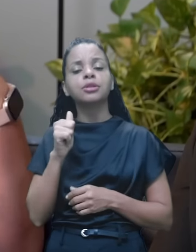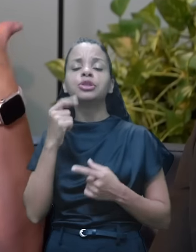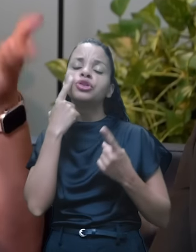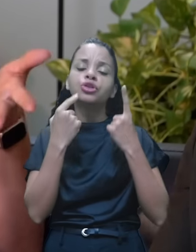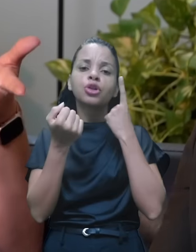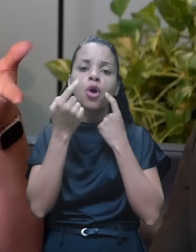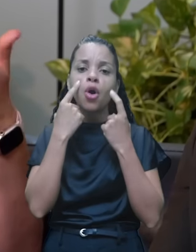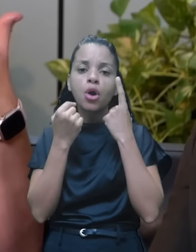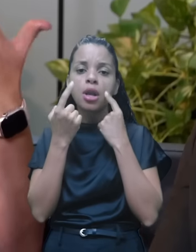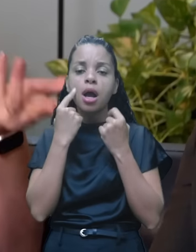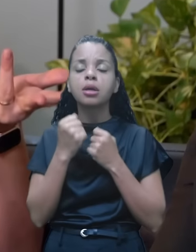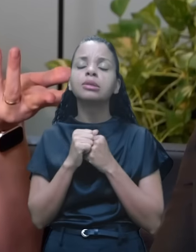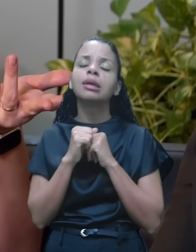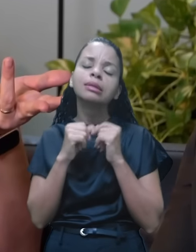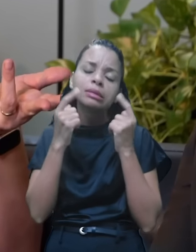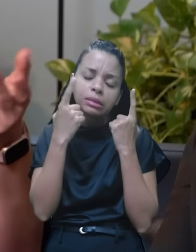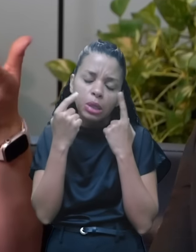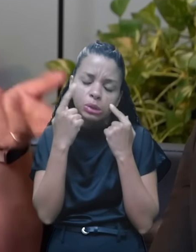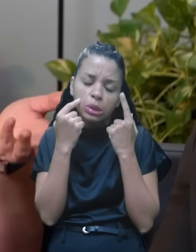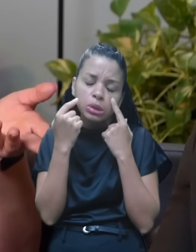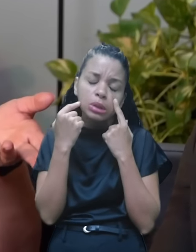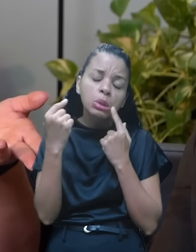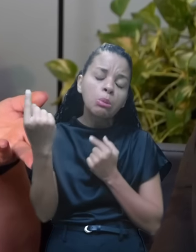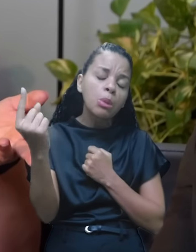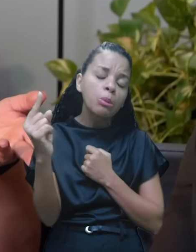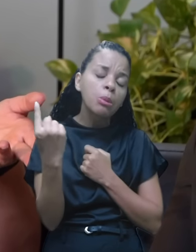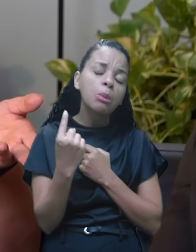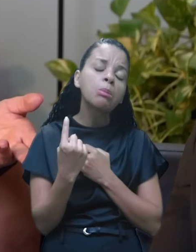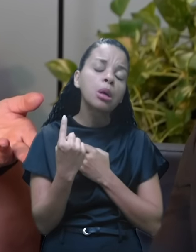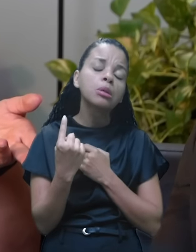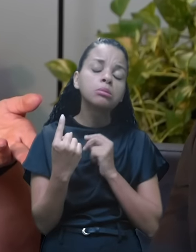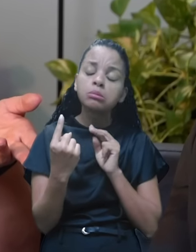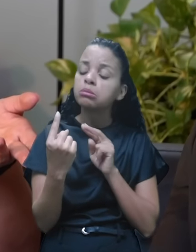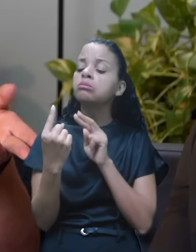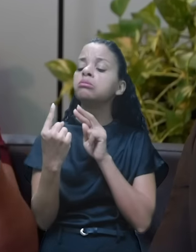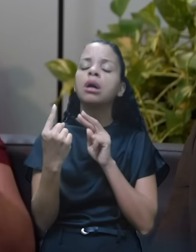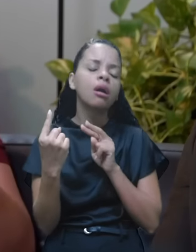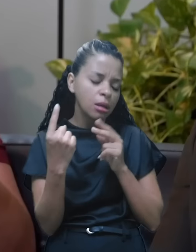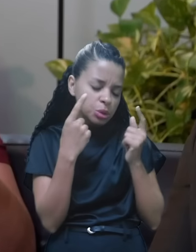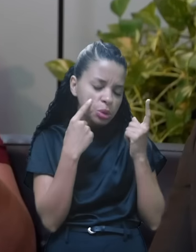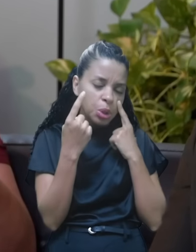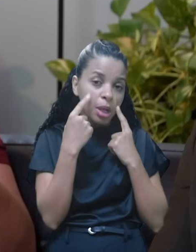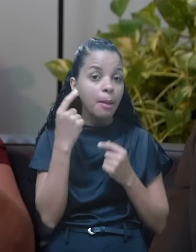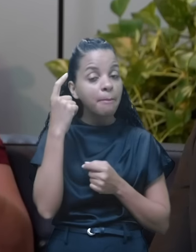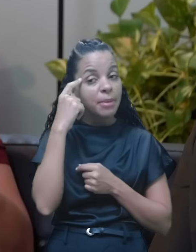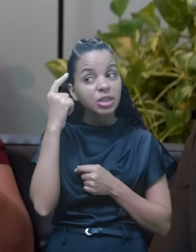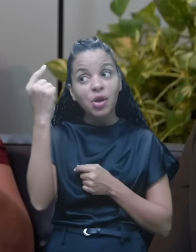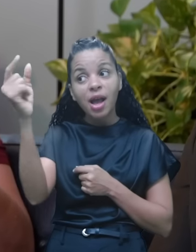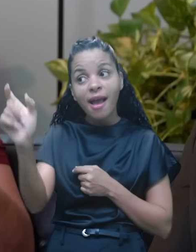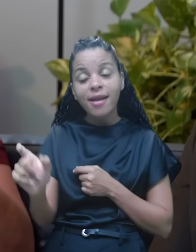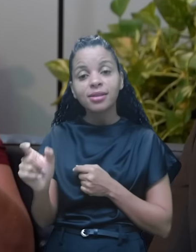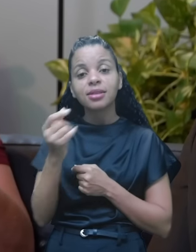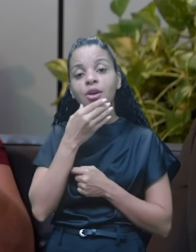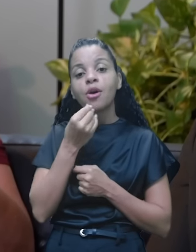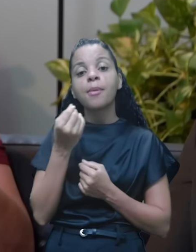E quando ela olha para Jesus, ela não reconhece Jesus, ela pensa que é o jardineiro. Mas existe algo de fantástico aqui